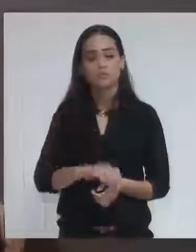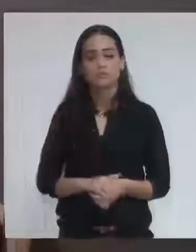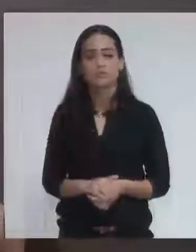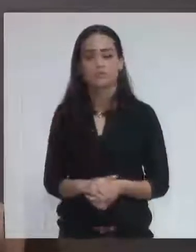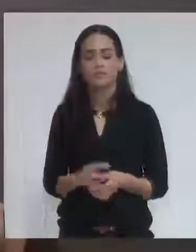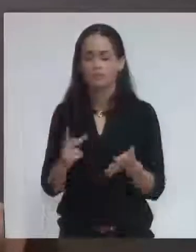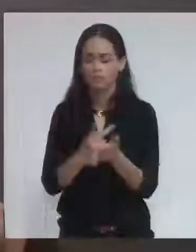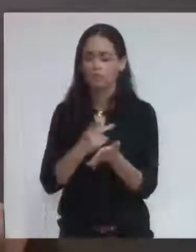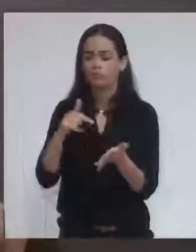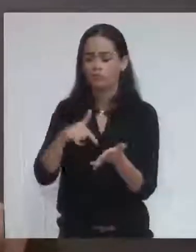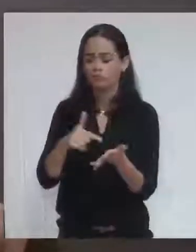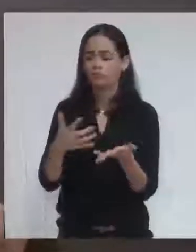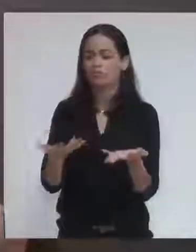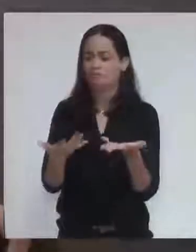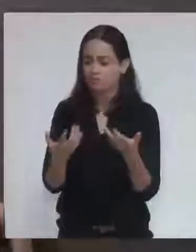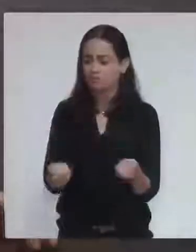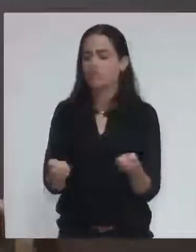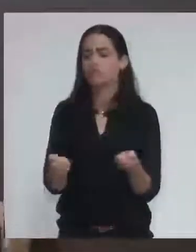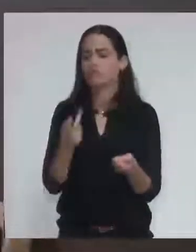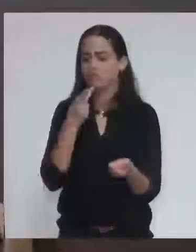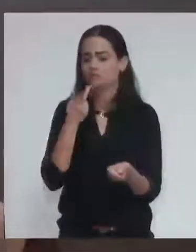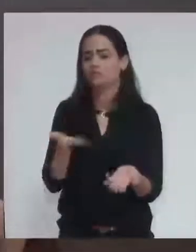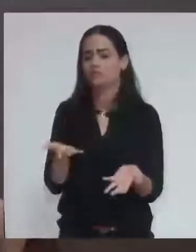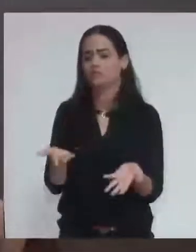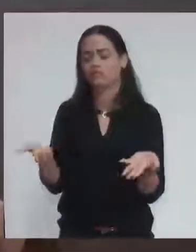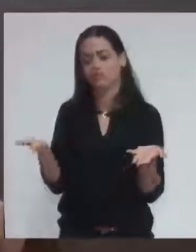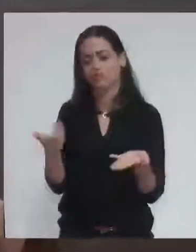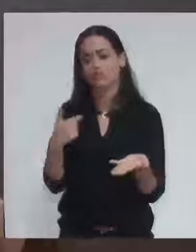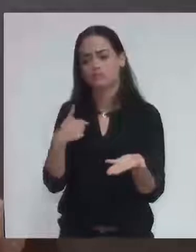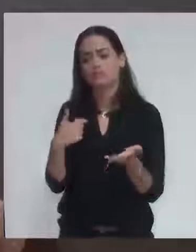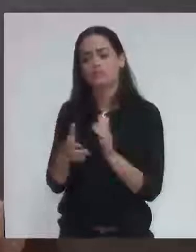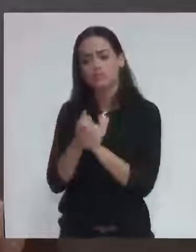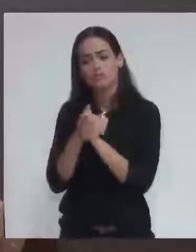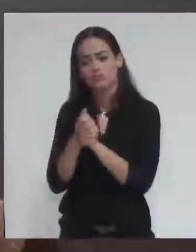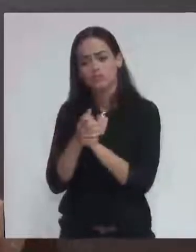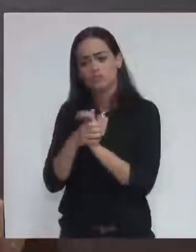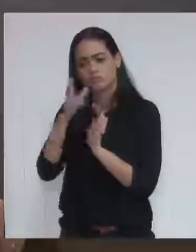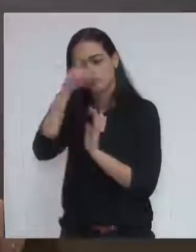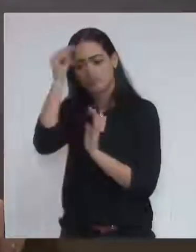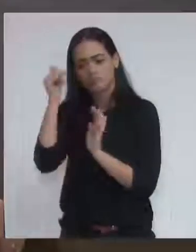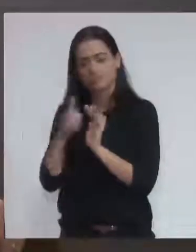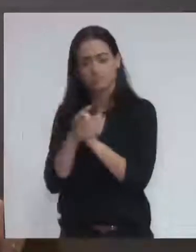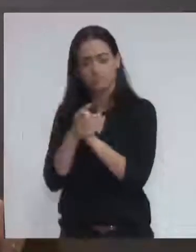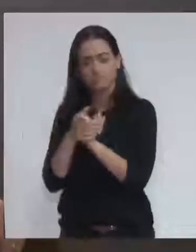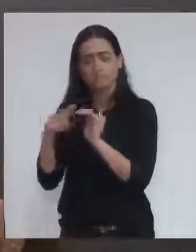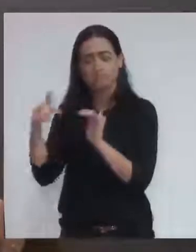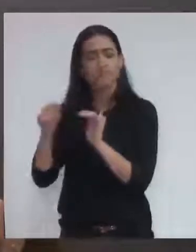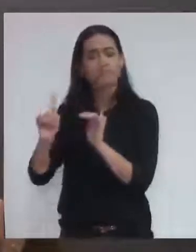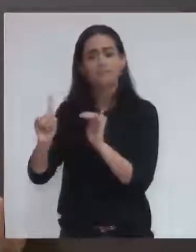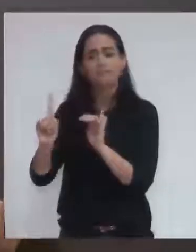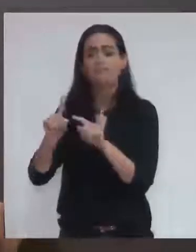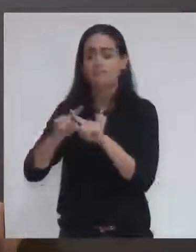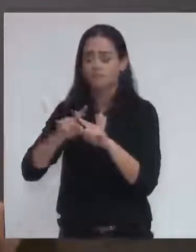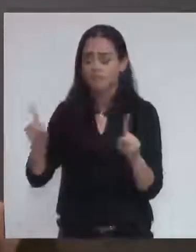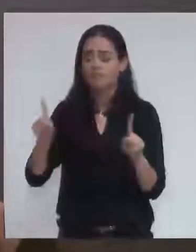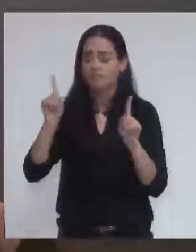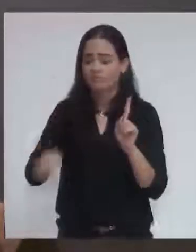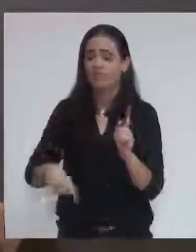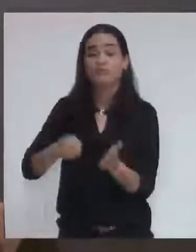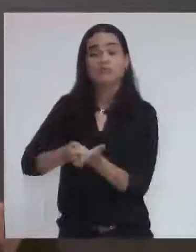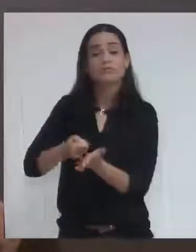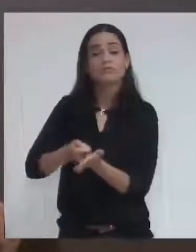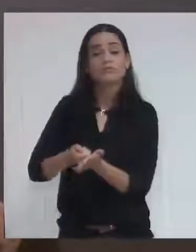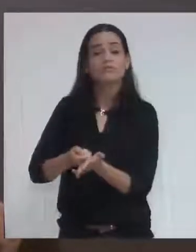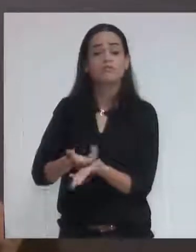o meu coração dar os parabéns para a prefeitura, mas não é motivo de parabéns, é motivo de obrigação o que eles